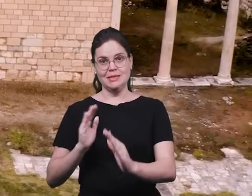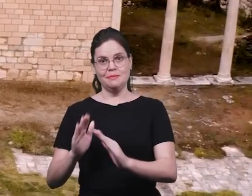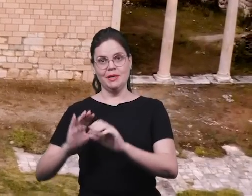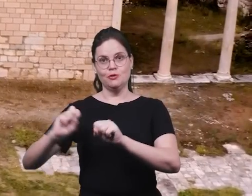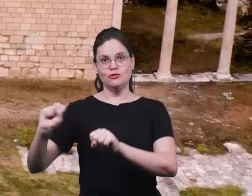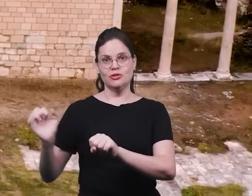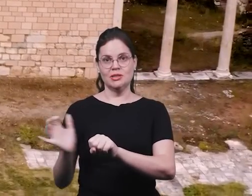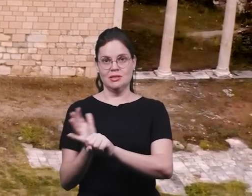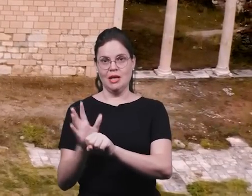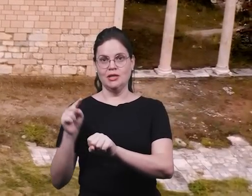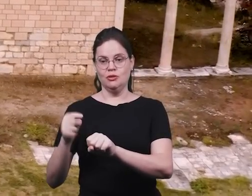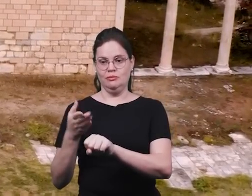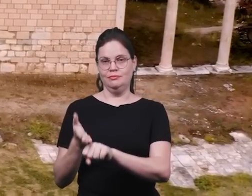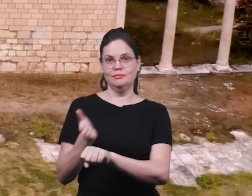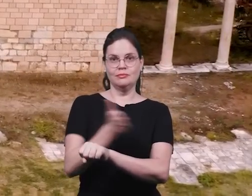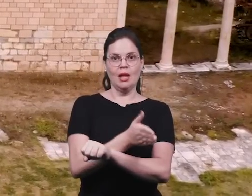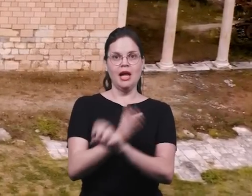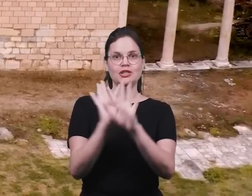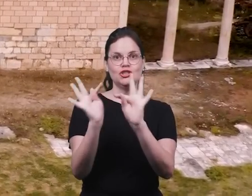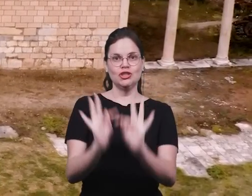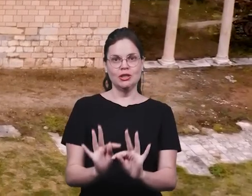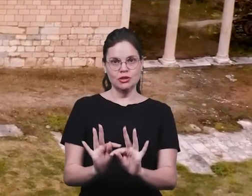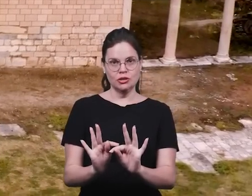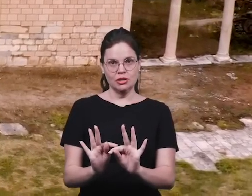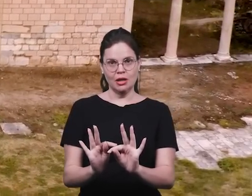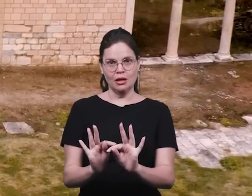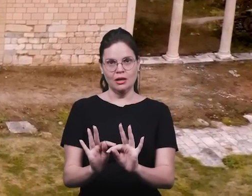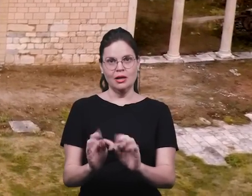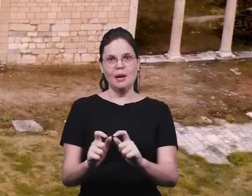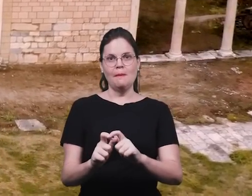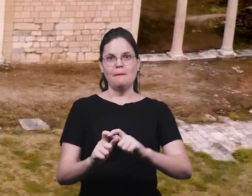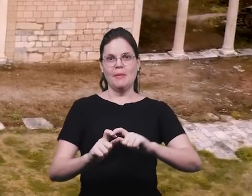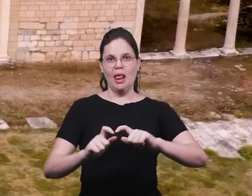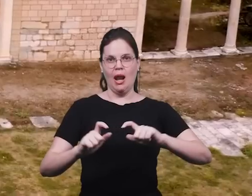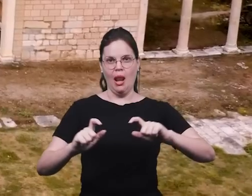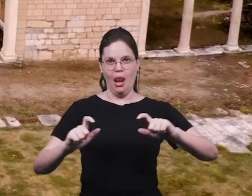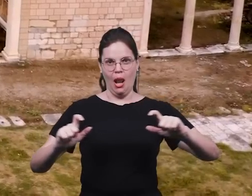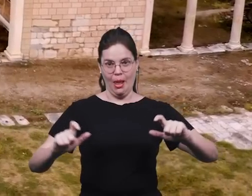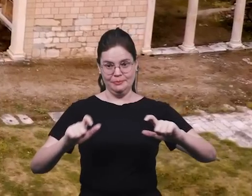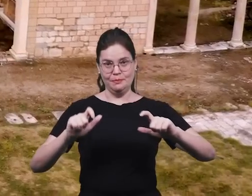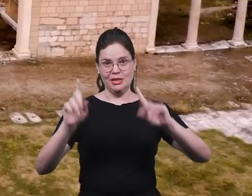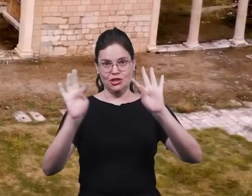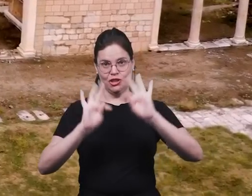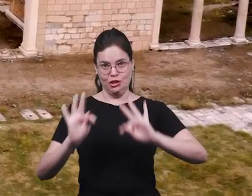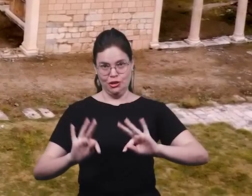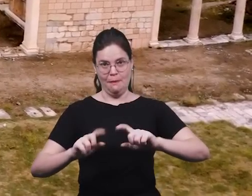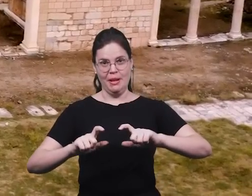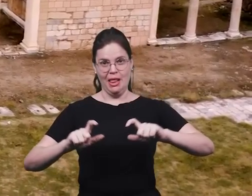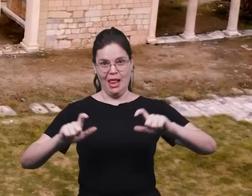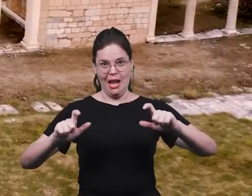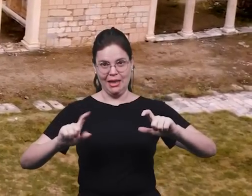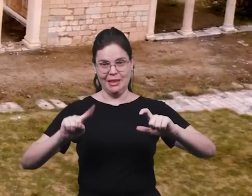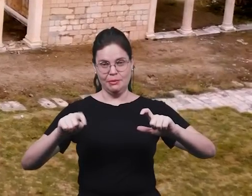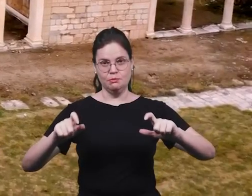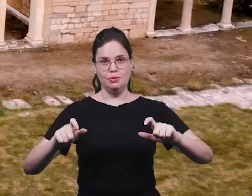Tiatira. Veja só, podemos dividir as 7 cartas,